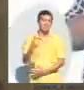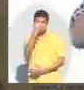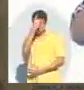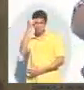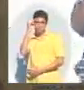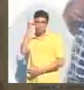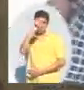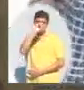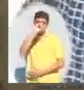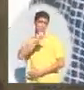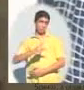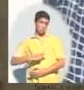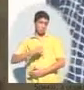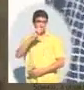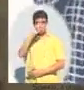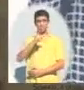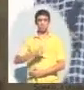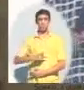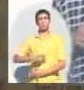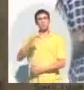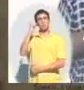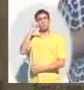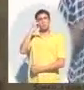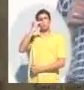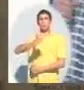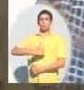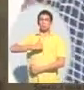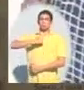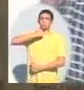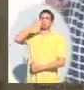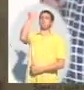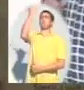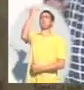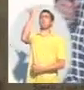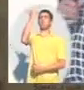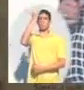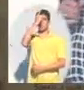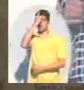achando que ninguém vai ver. Vamos levando a vida, levando a vida.